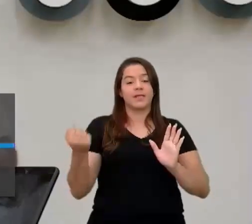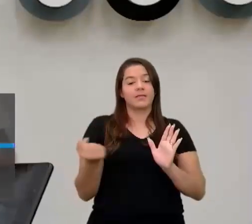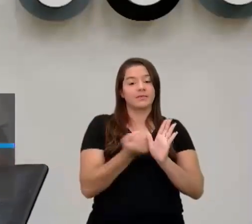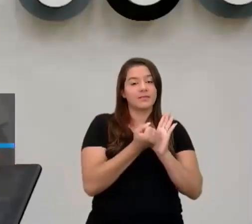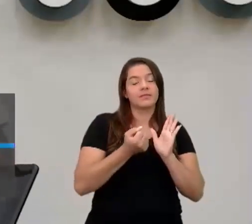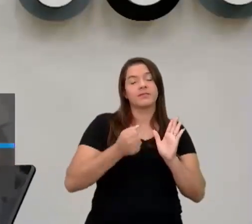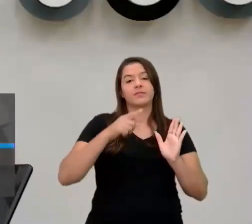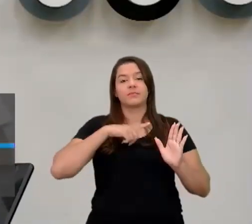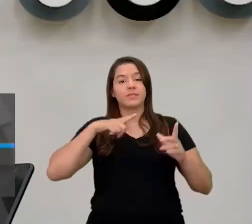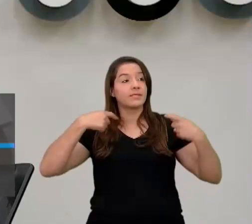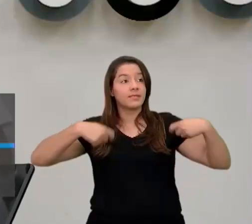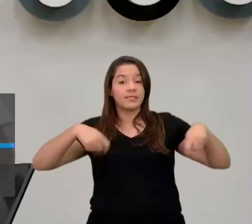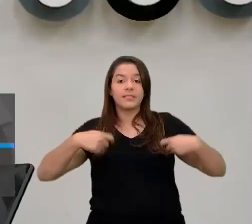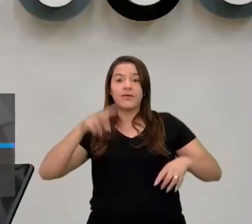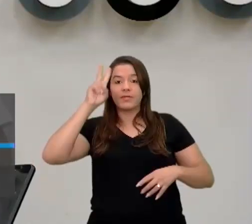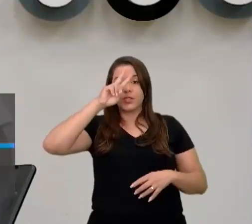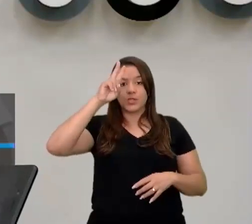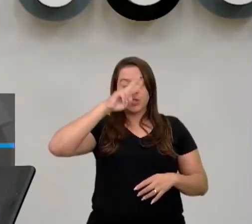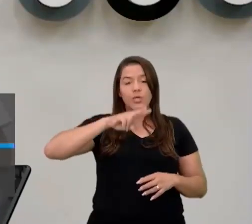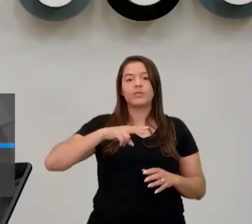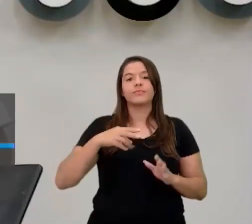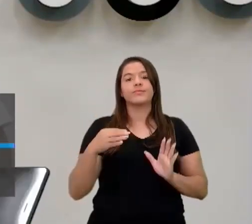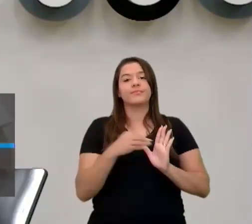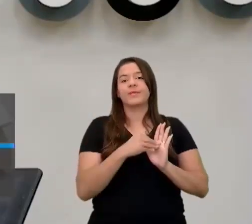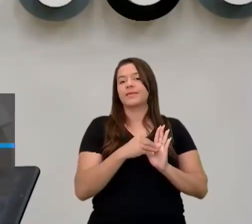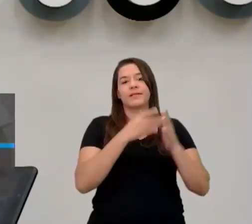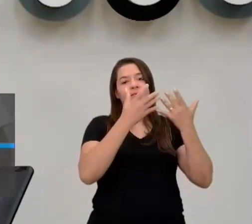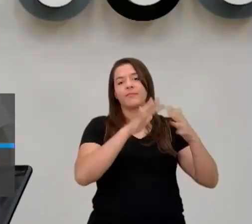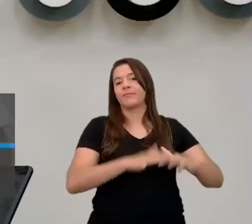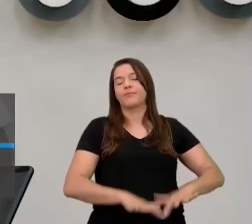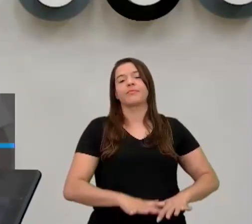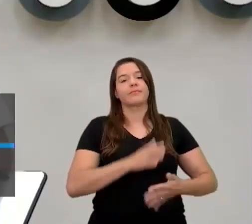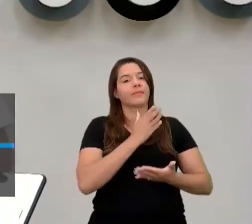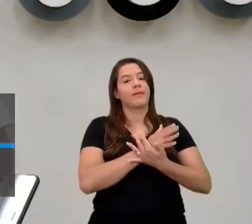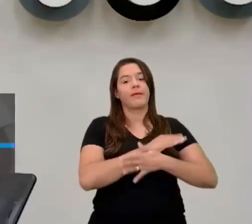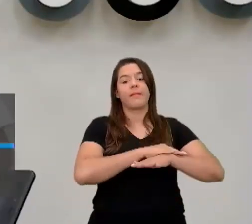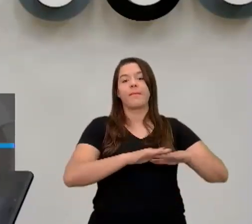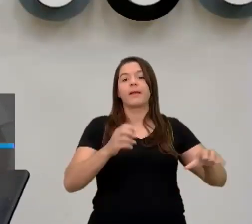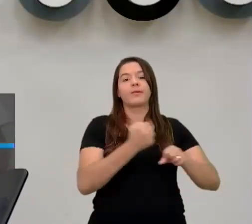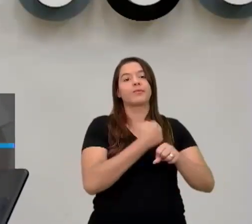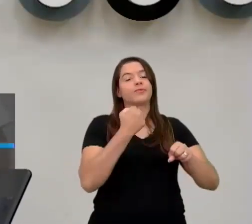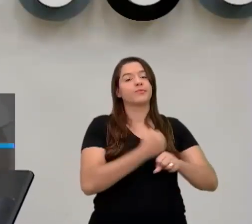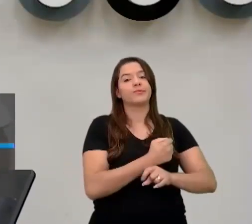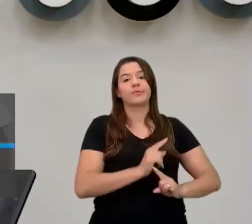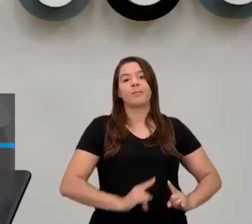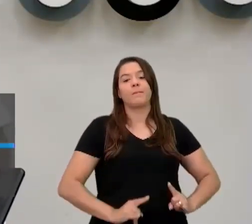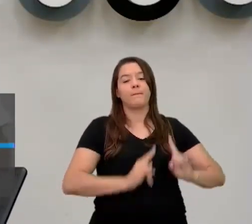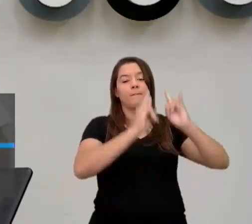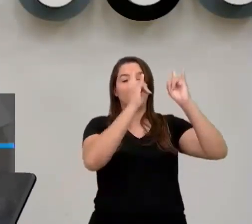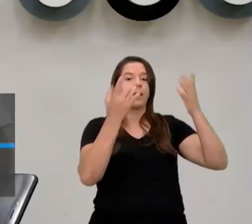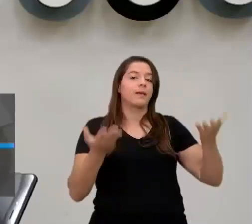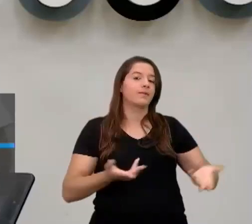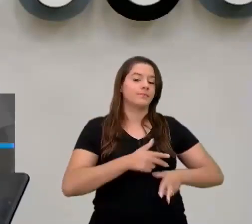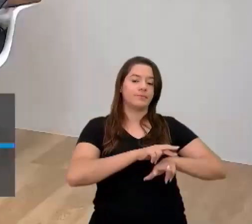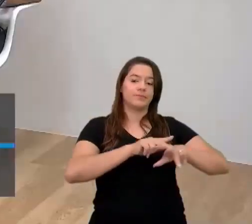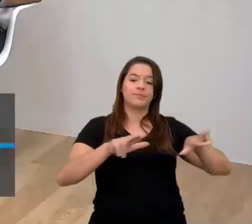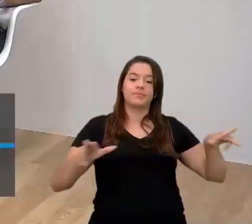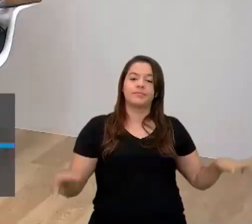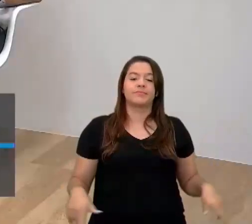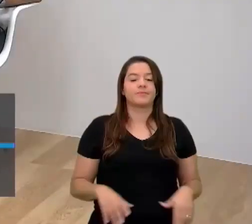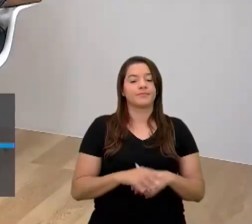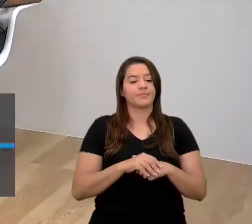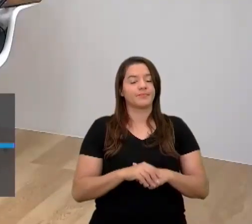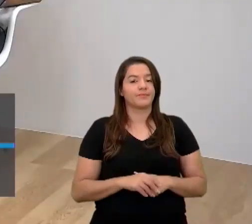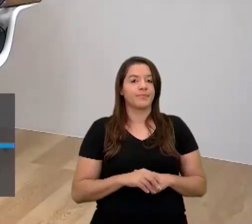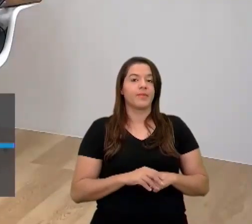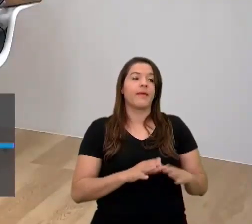como patrimônio histórico, mas elas vão sendo demolidas para construir prédios e apartamentos e